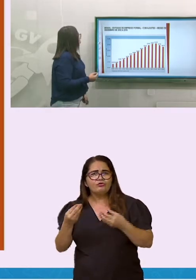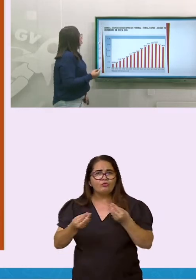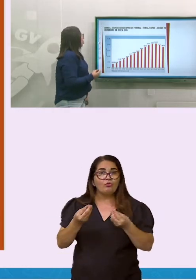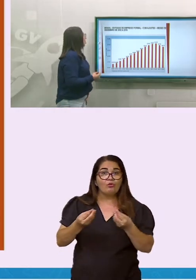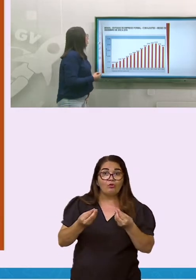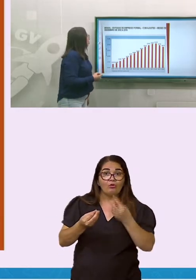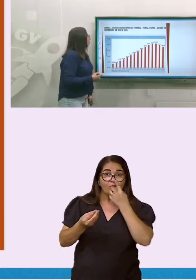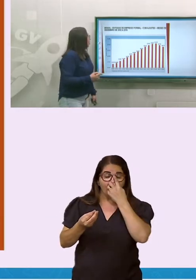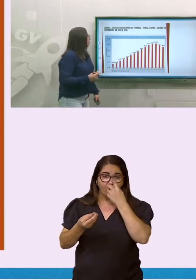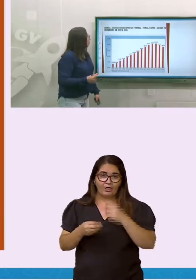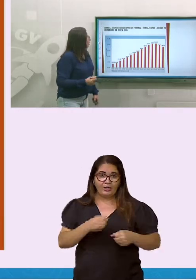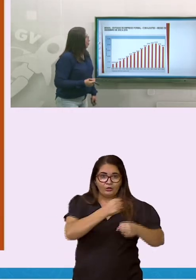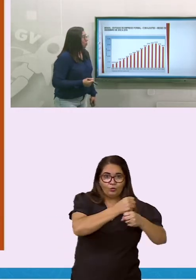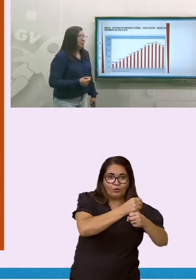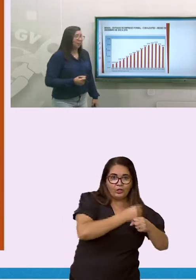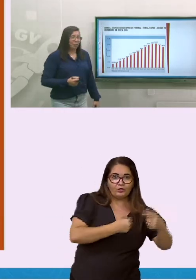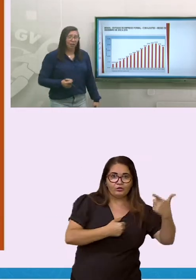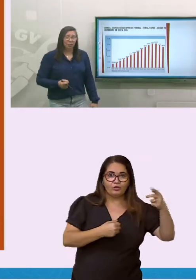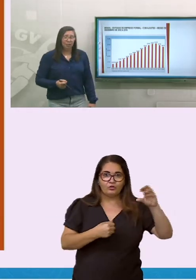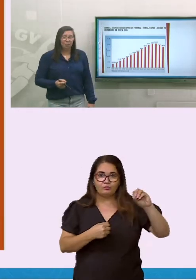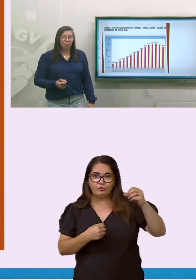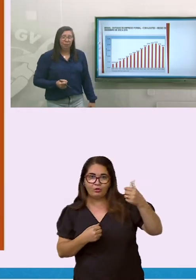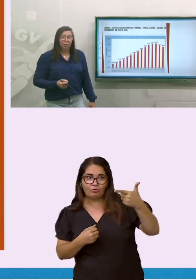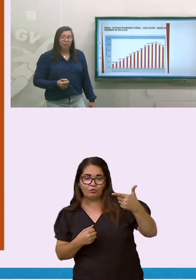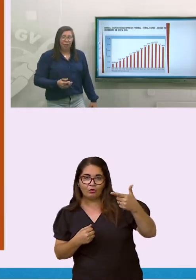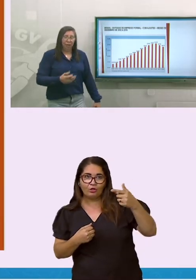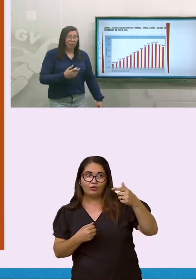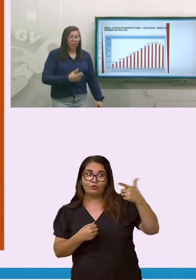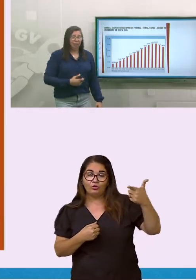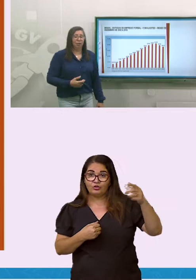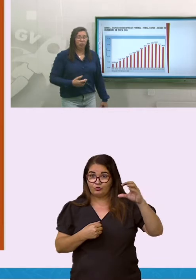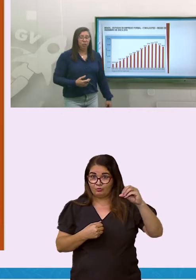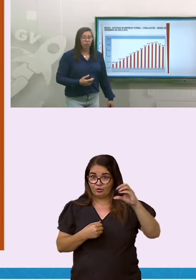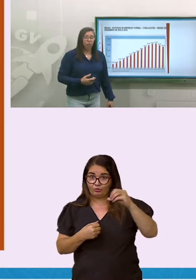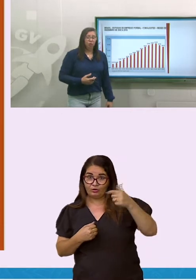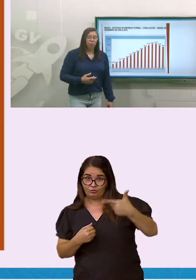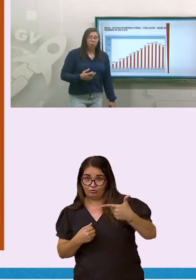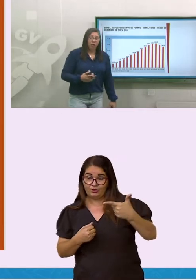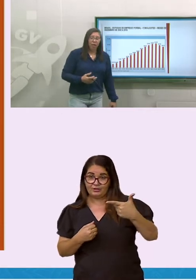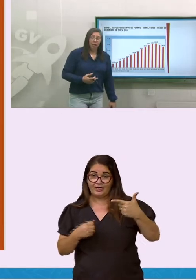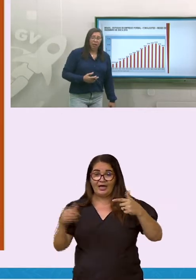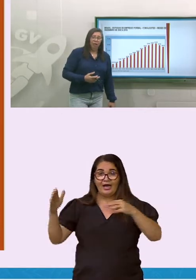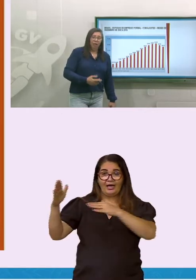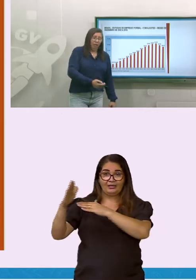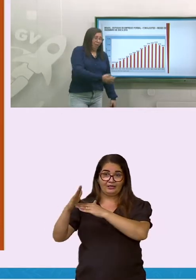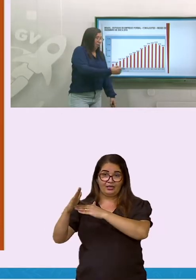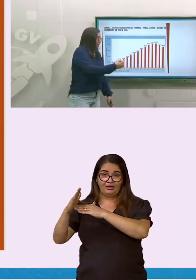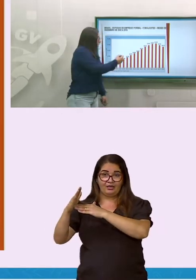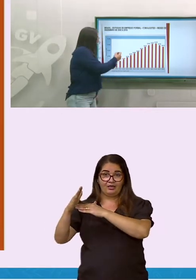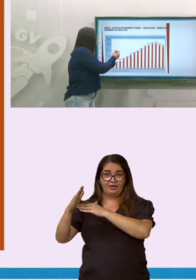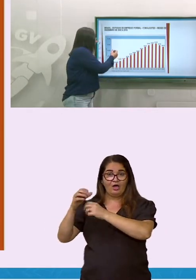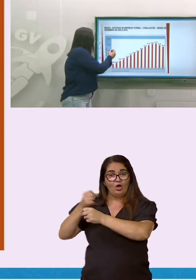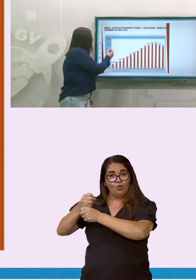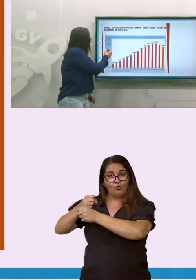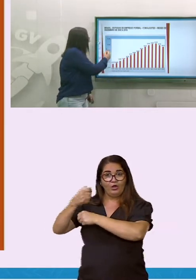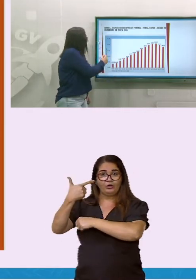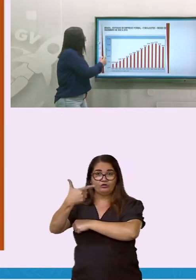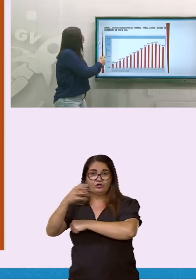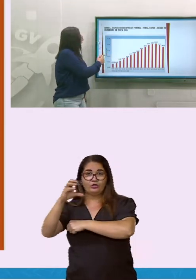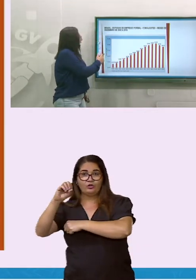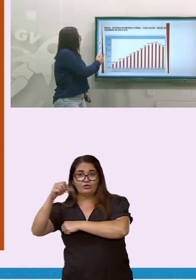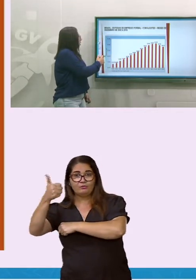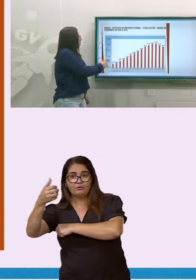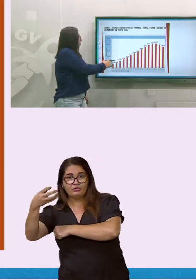dezembro de 2002 a 2016. É interessante, porque se